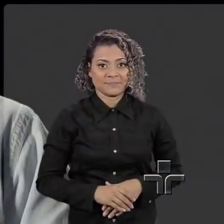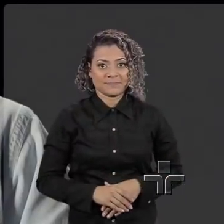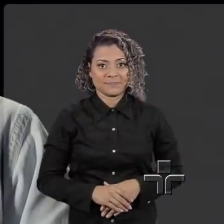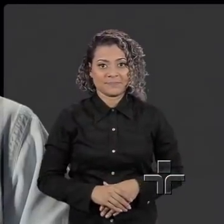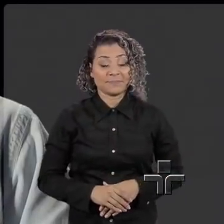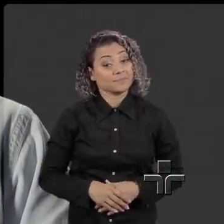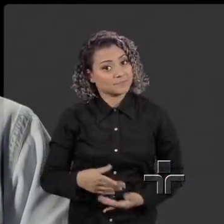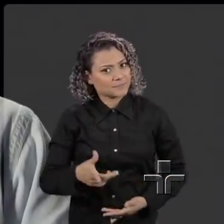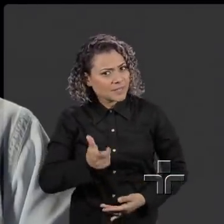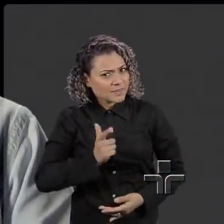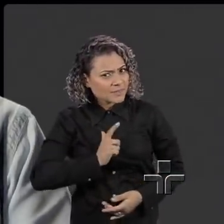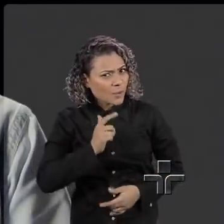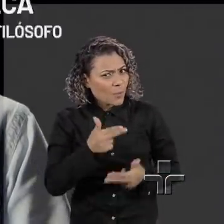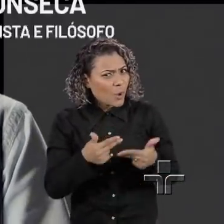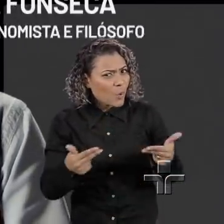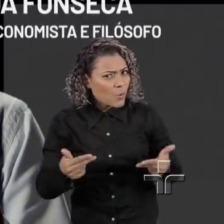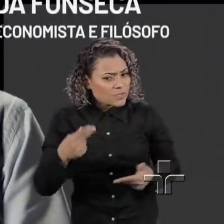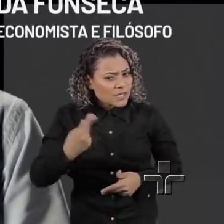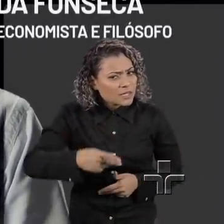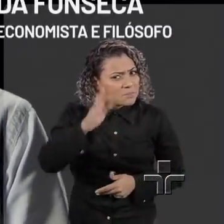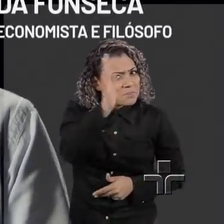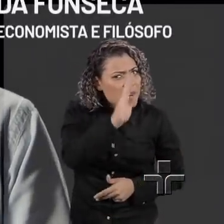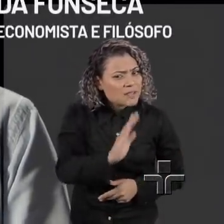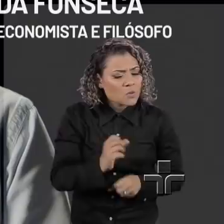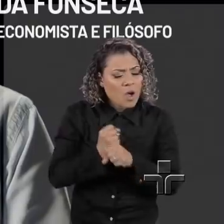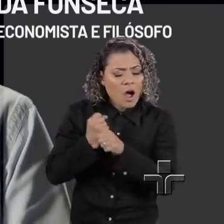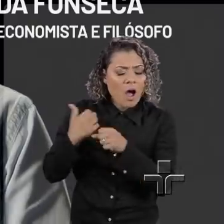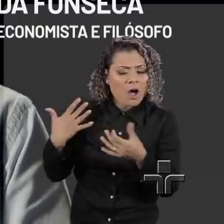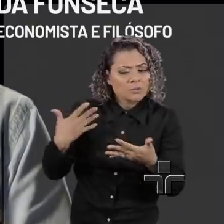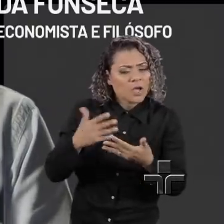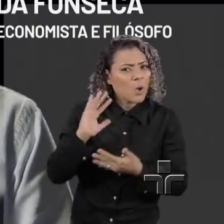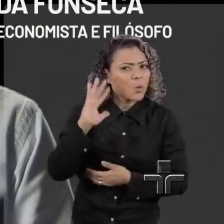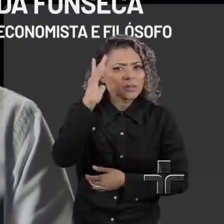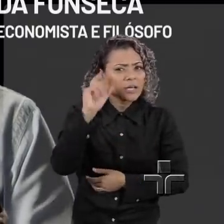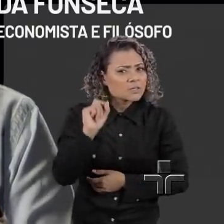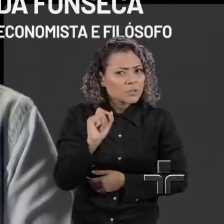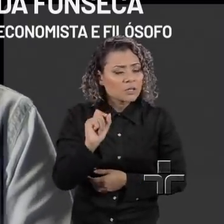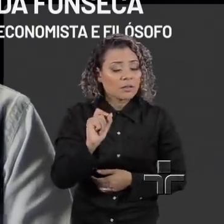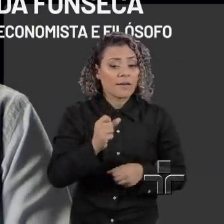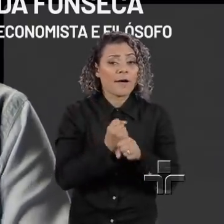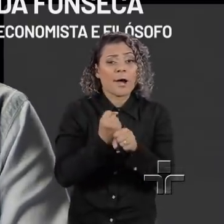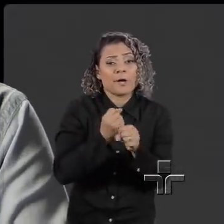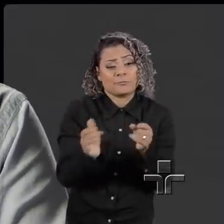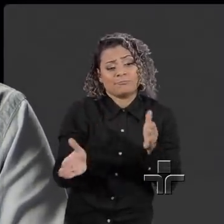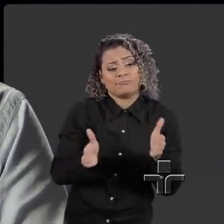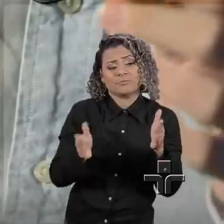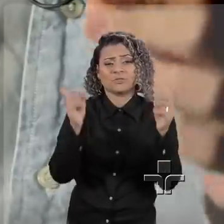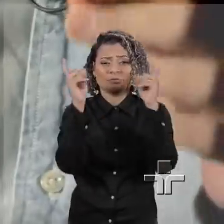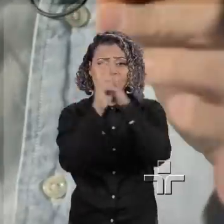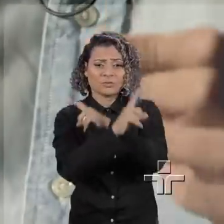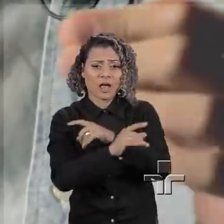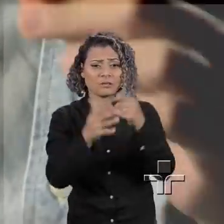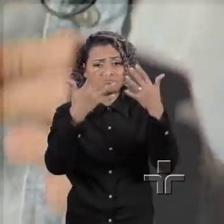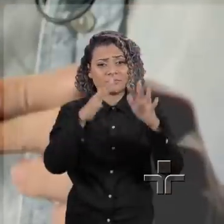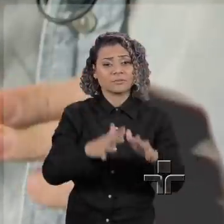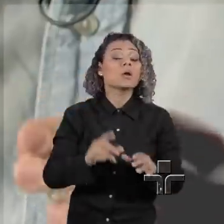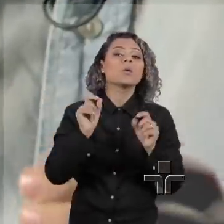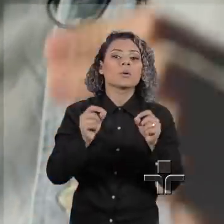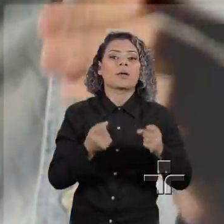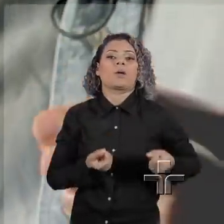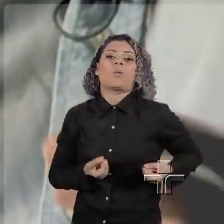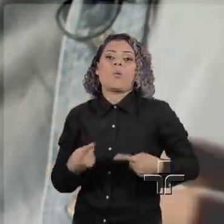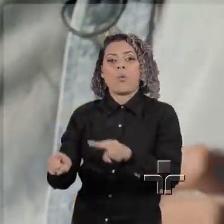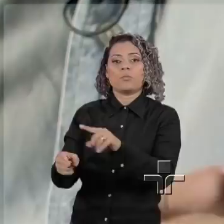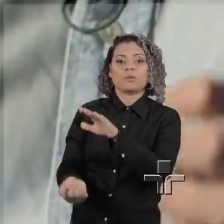Se tem uma coisa que tem funcionado no Brasil nesses últimos anos, que são anos de crise, de muita dificuldade para muitas pessoas, mas é o combate à corrupção,